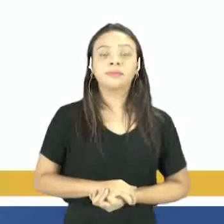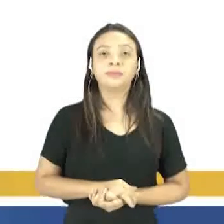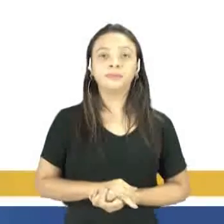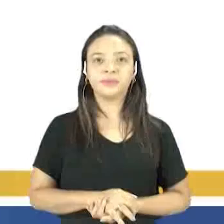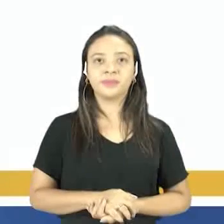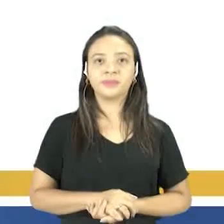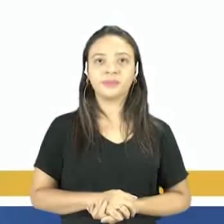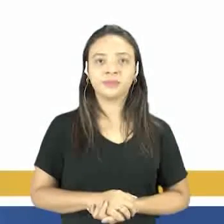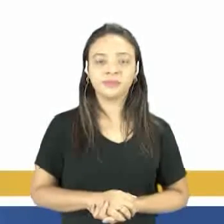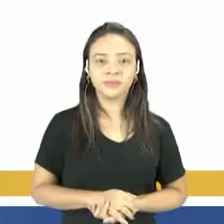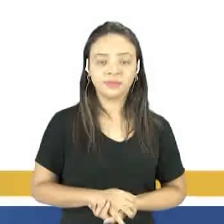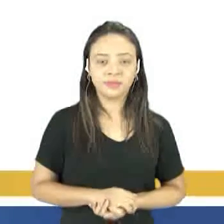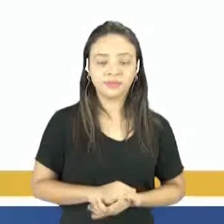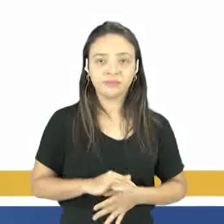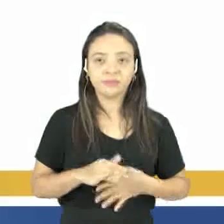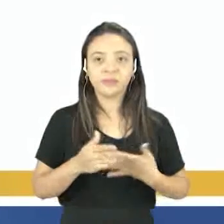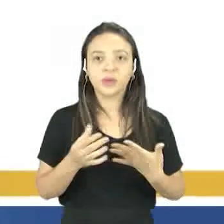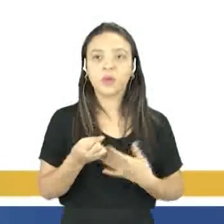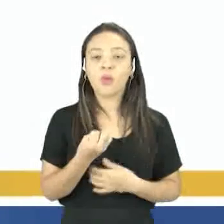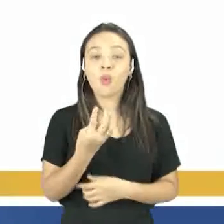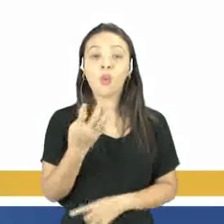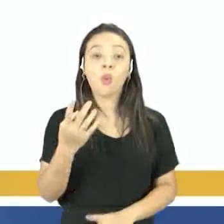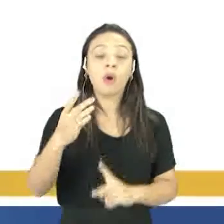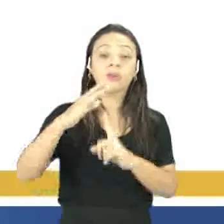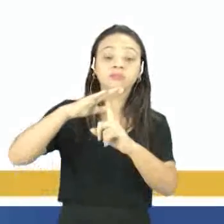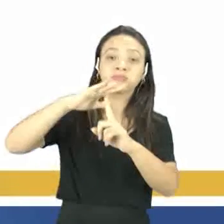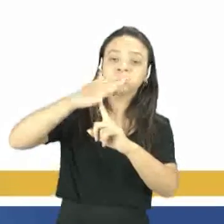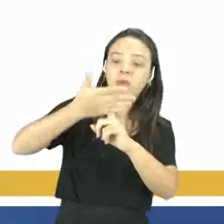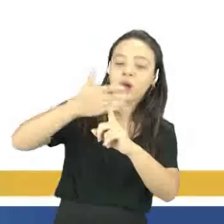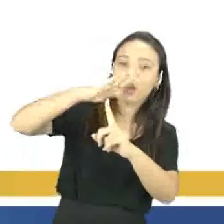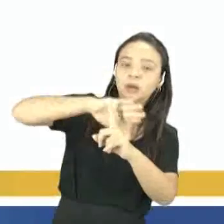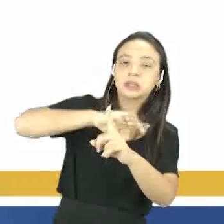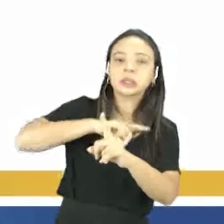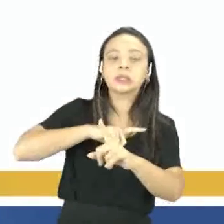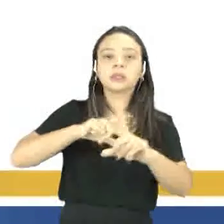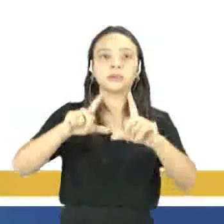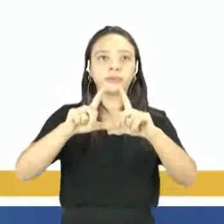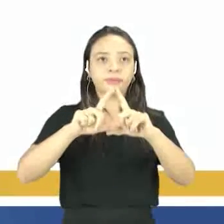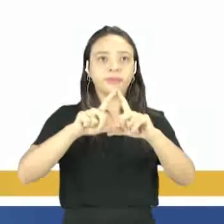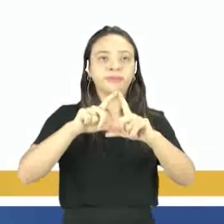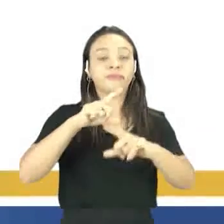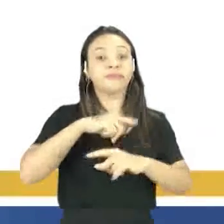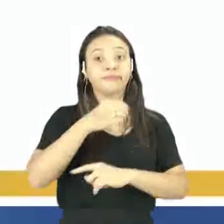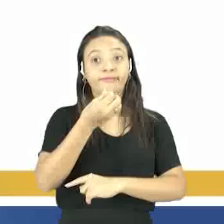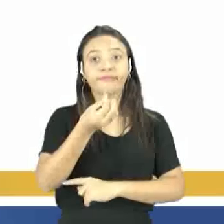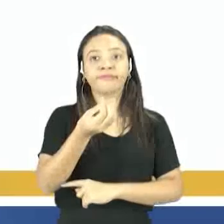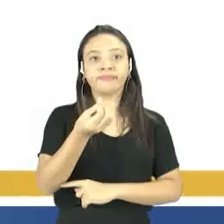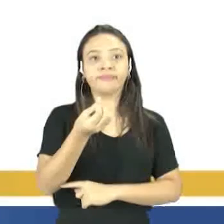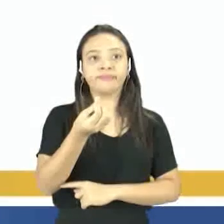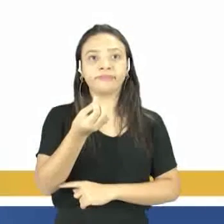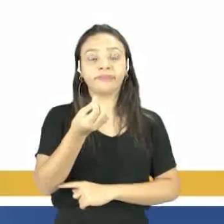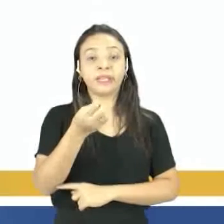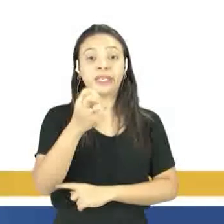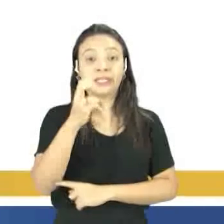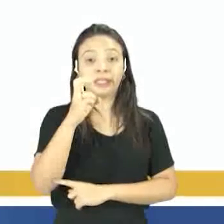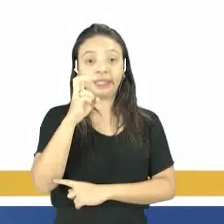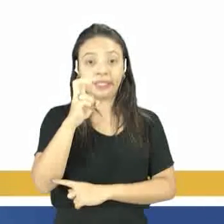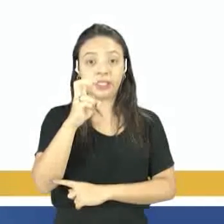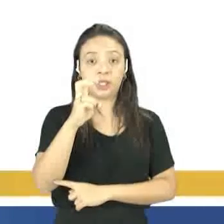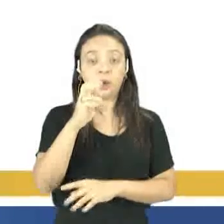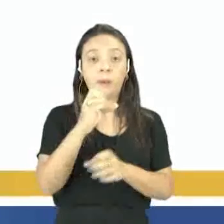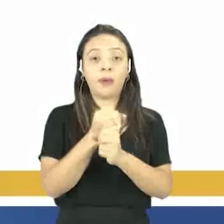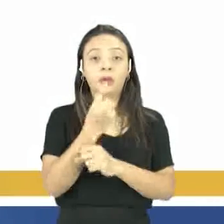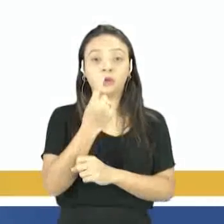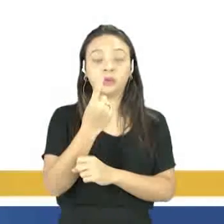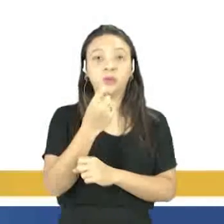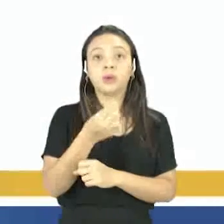Tranquilo? Então, quantas faces eu vou ter para a pirâmide? Vou ter, né, 6 faces, 5 laterais e 1 na base.